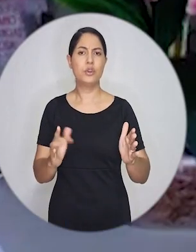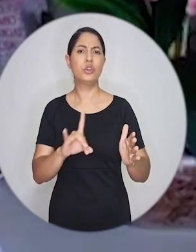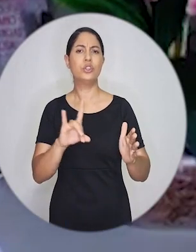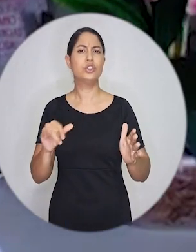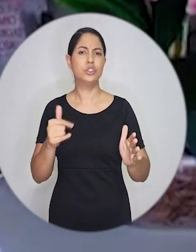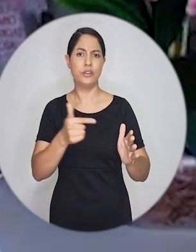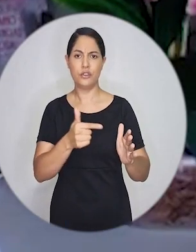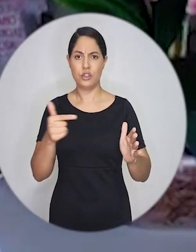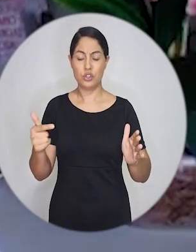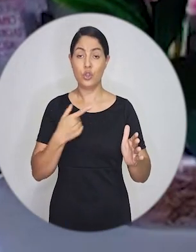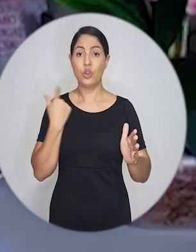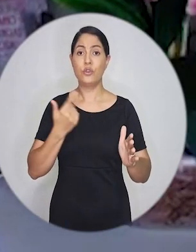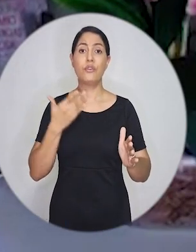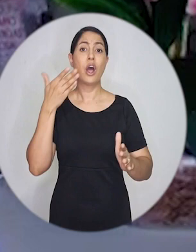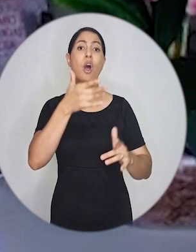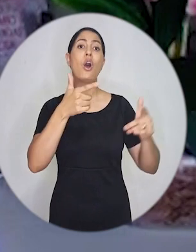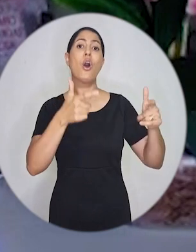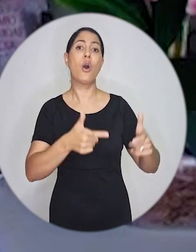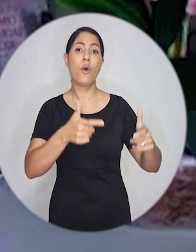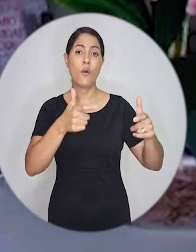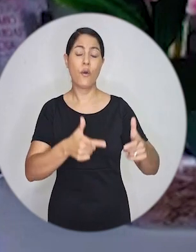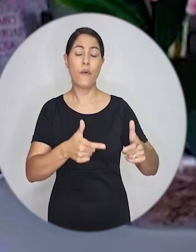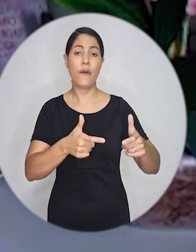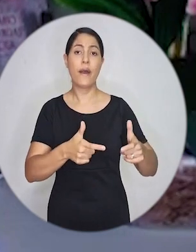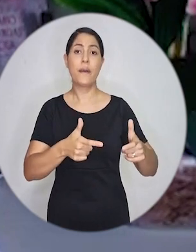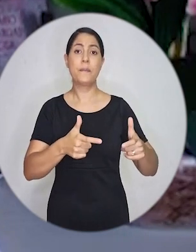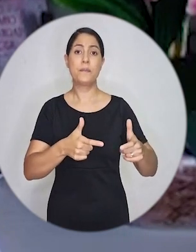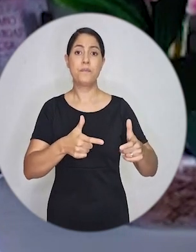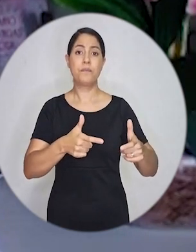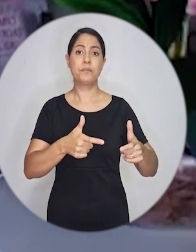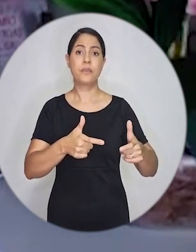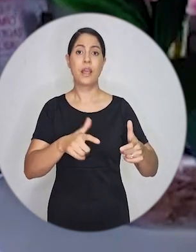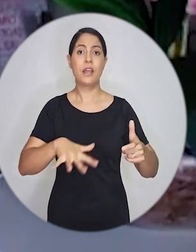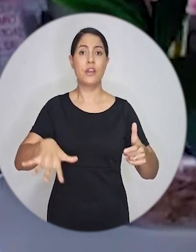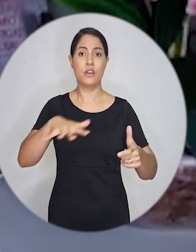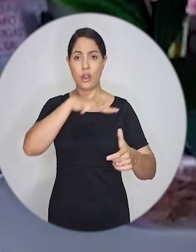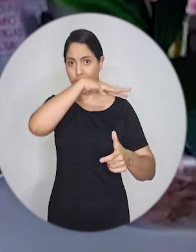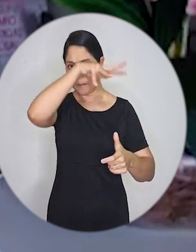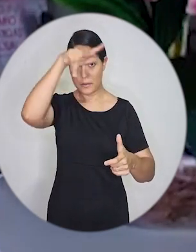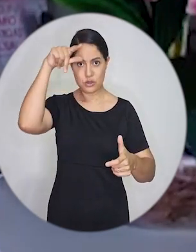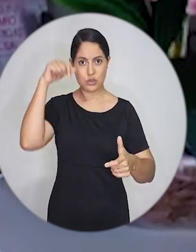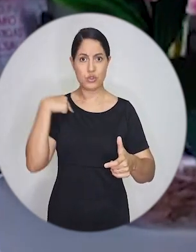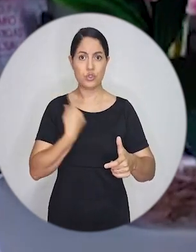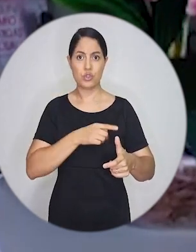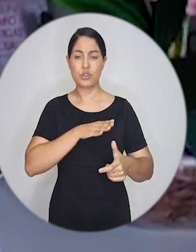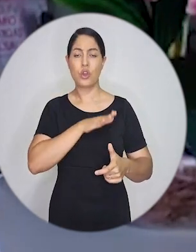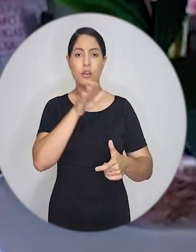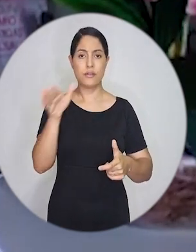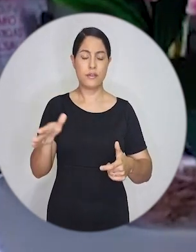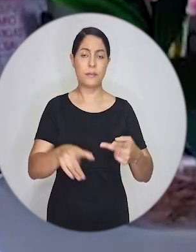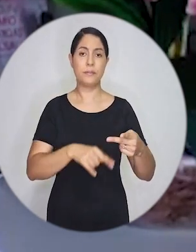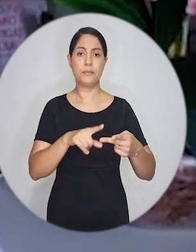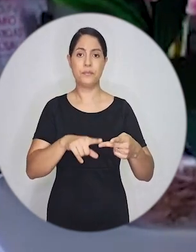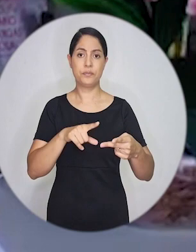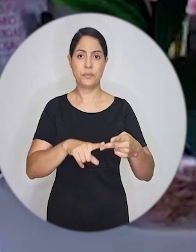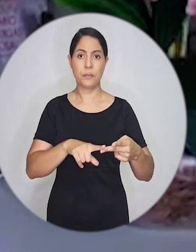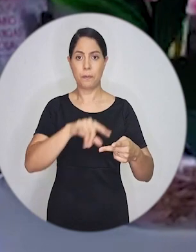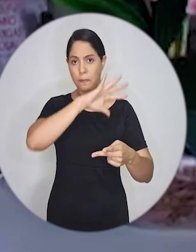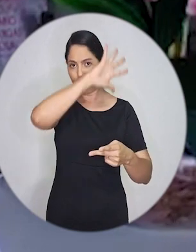final desse ano. No dia 22 nós vamos a Amazonas, né, na seccional de Amazonas, junto